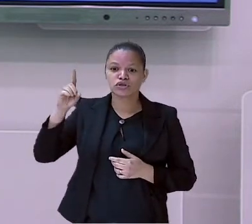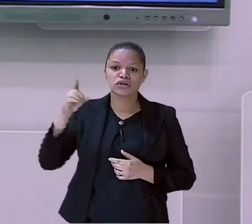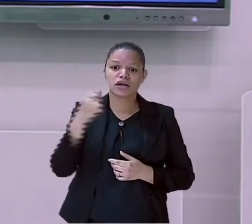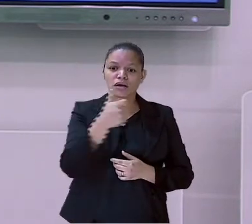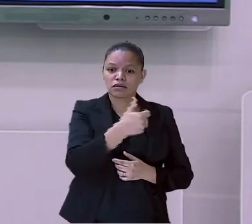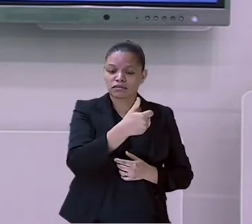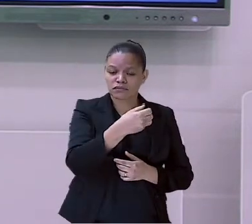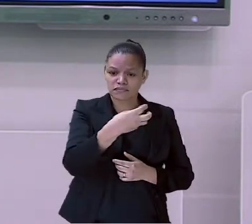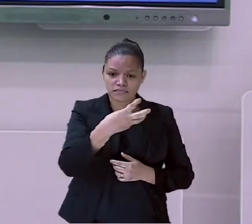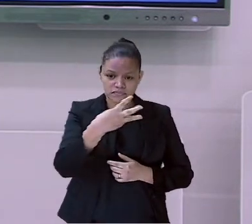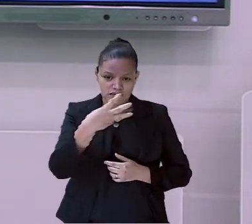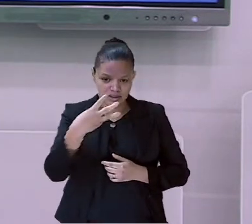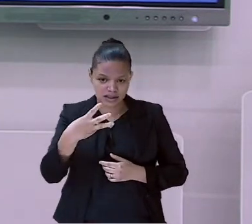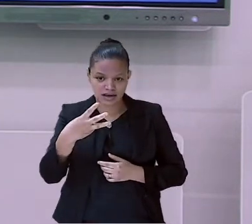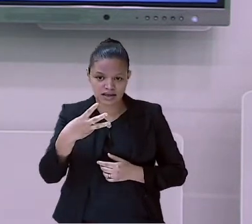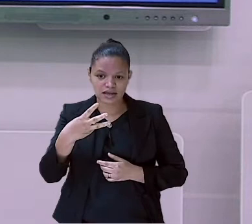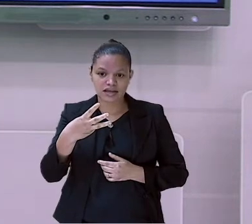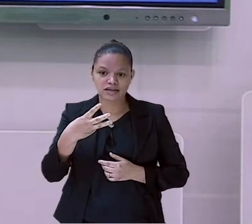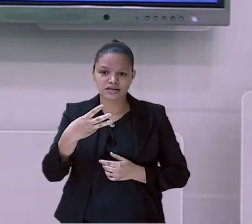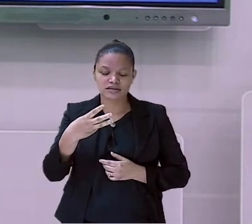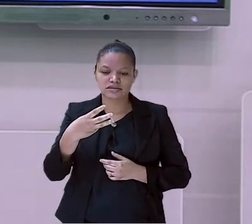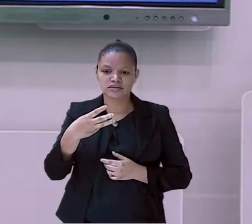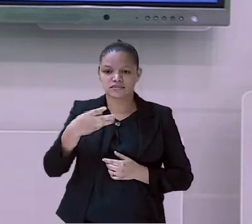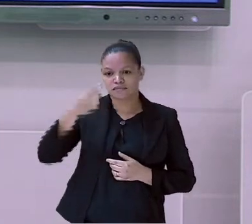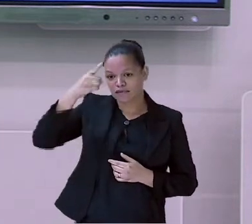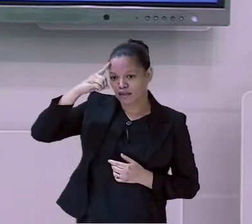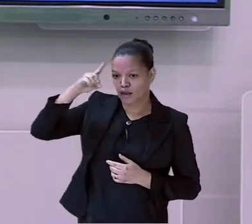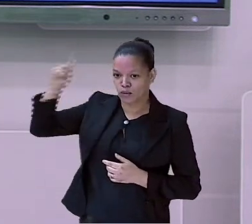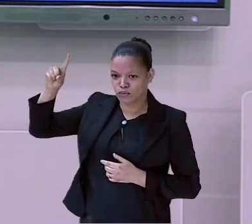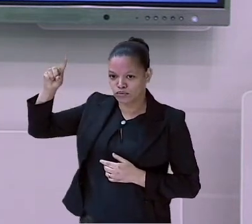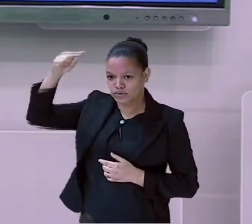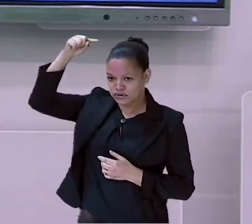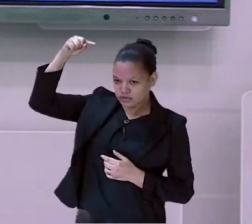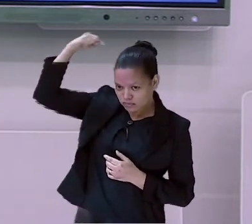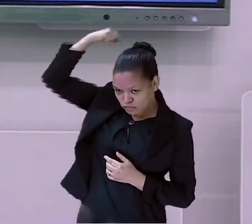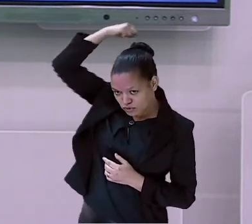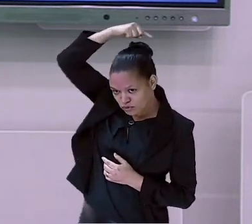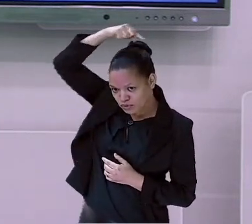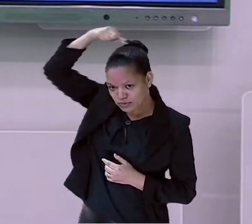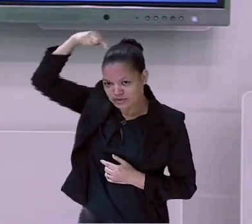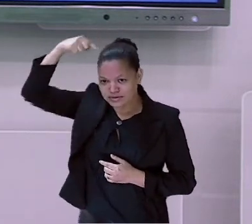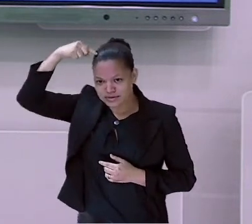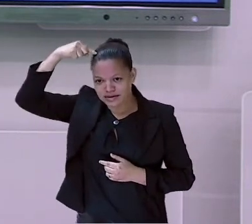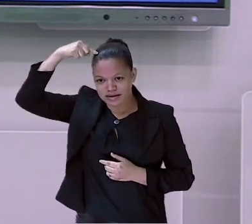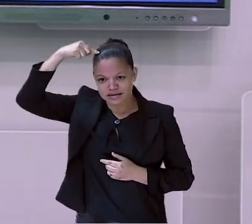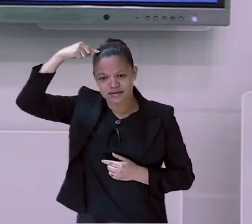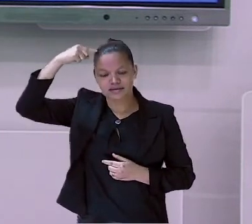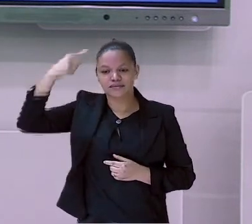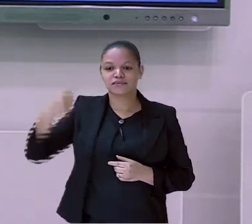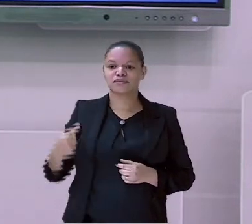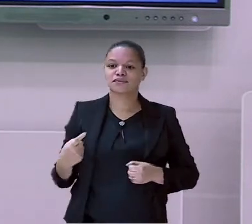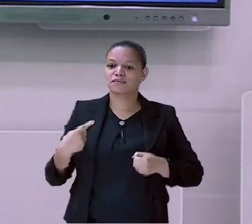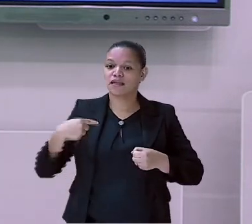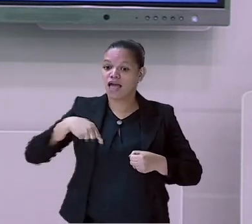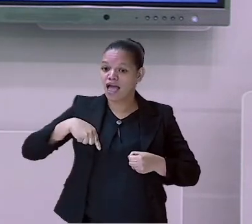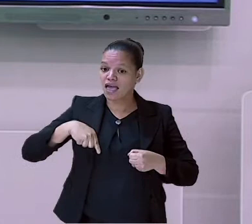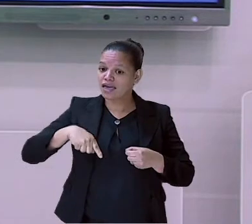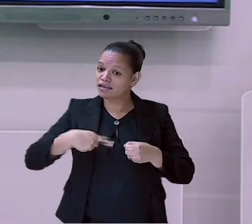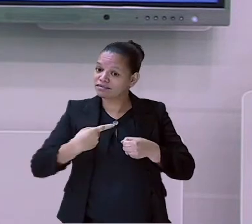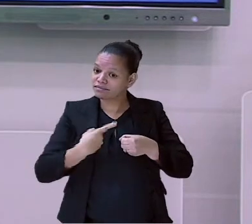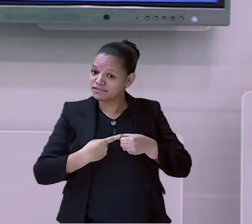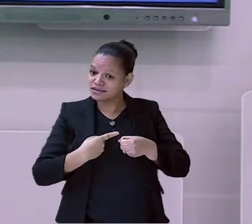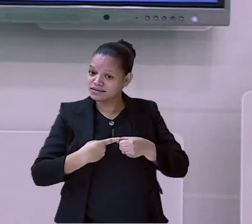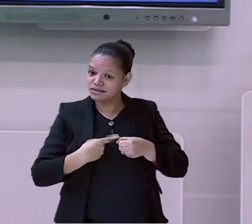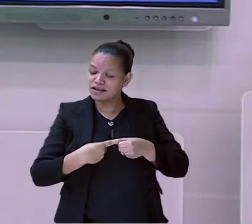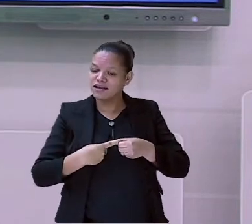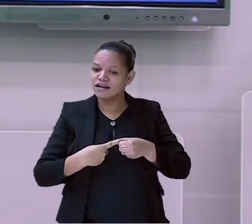domingo. Então, para as pessoas que trabalham sábados e domingos, já era um dia de descanso, mas para as pessoas que não